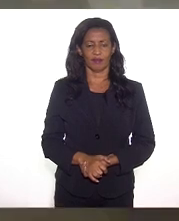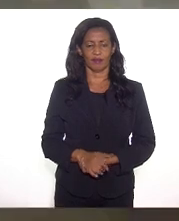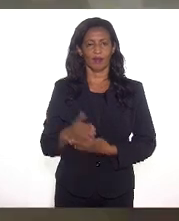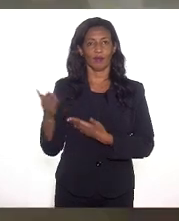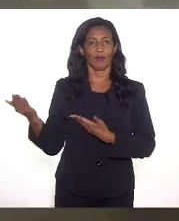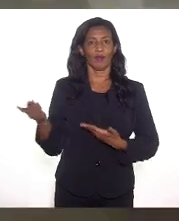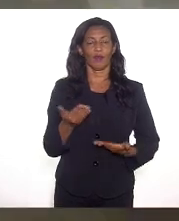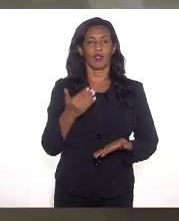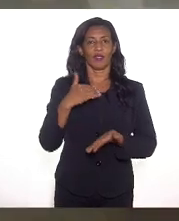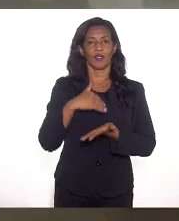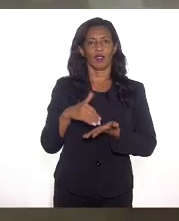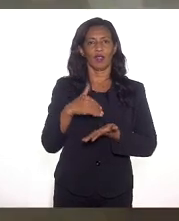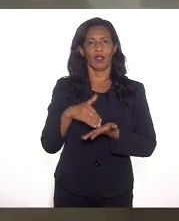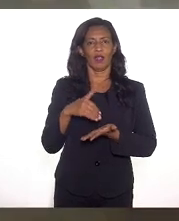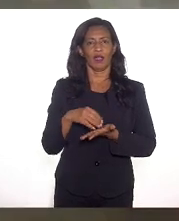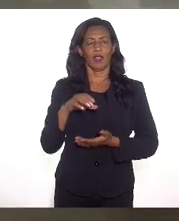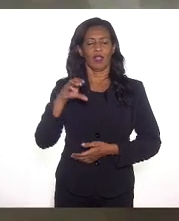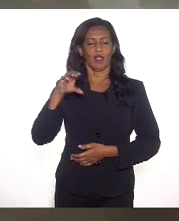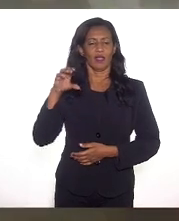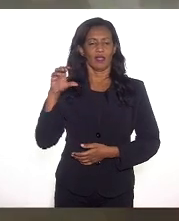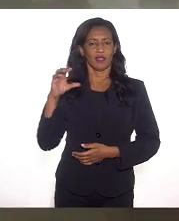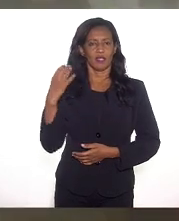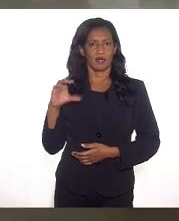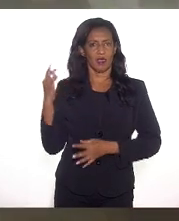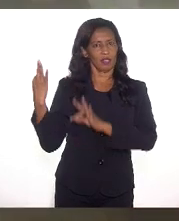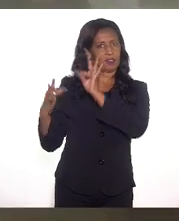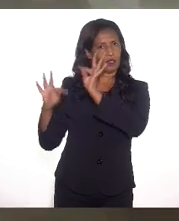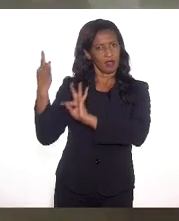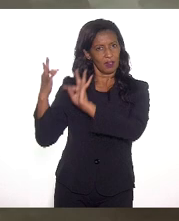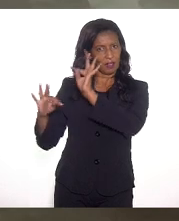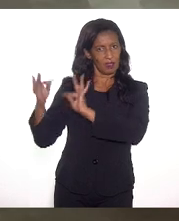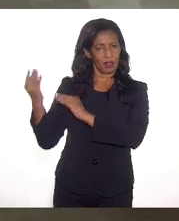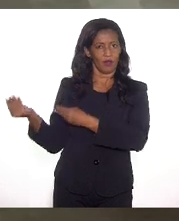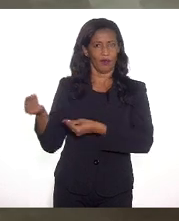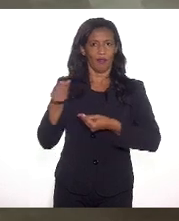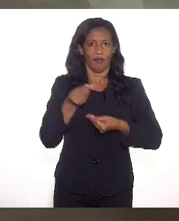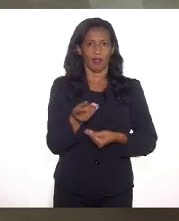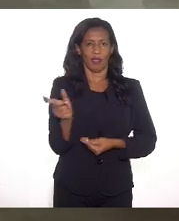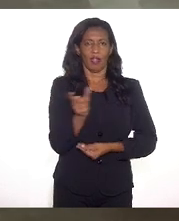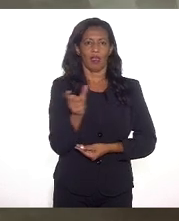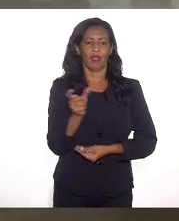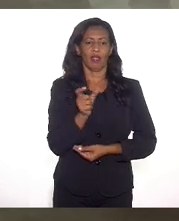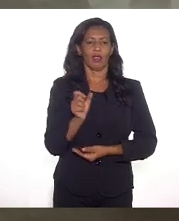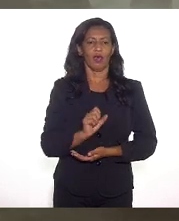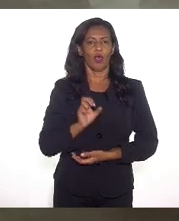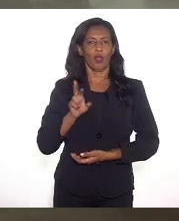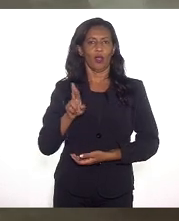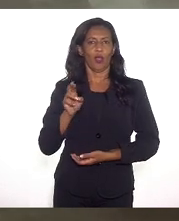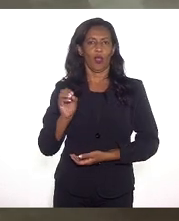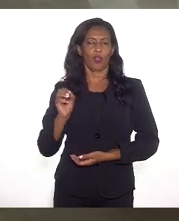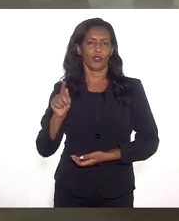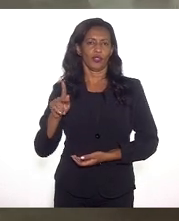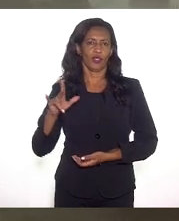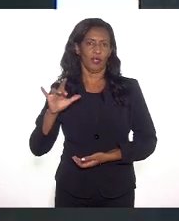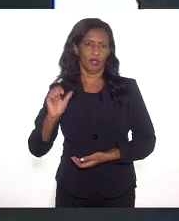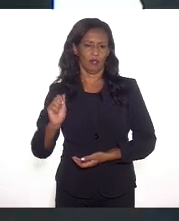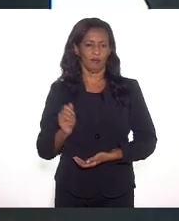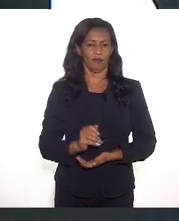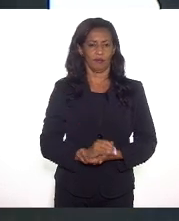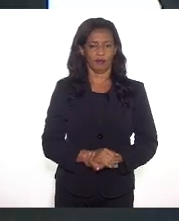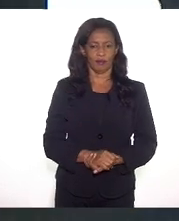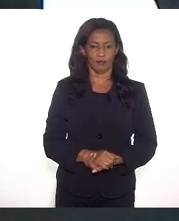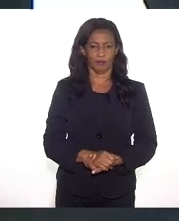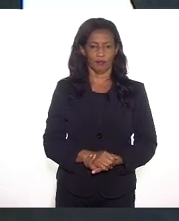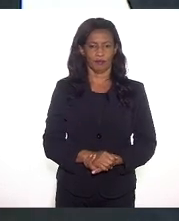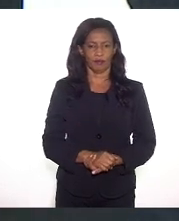o secretário Dr. Serginho de Ciência e Tecnologia para fazer a entrega à senhora Rogéria Lúcia Lopes Guimarães. Mas eu acho que a mulher vem